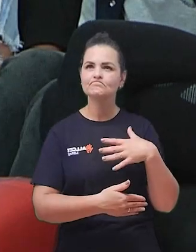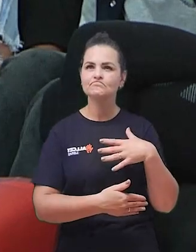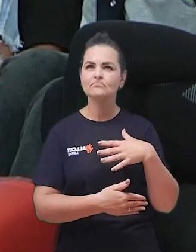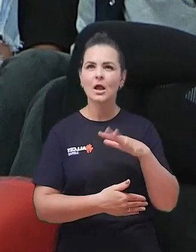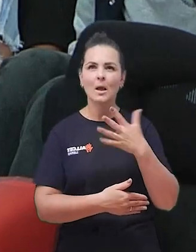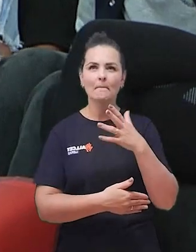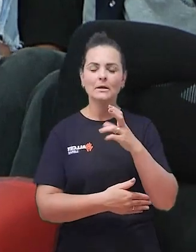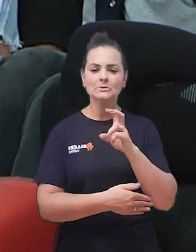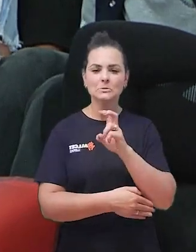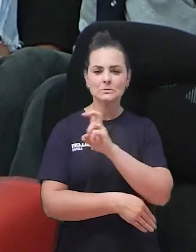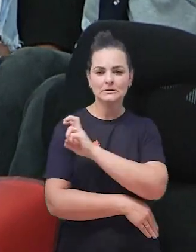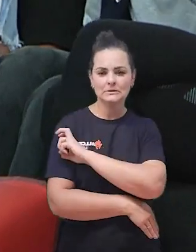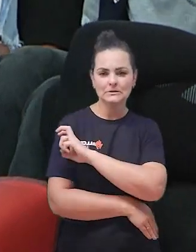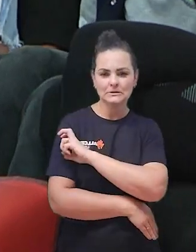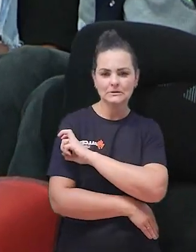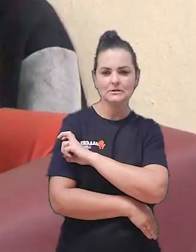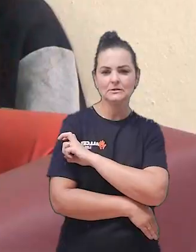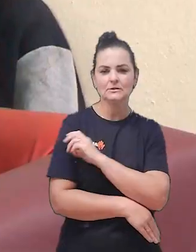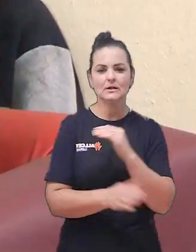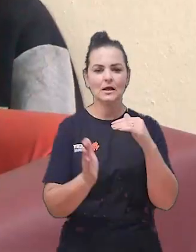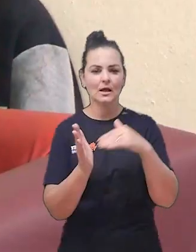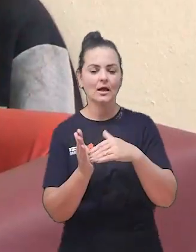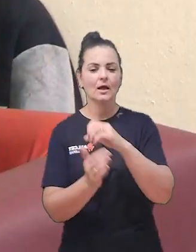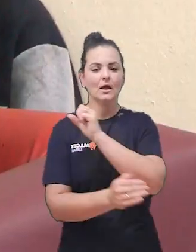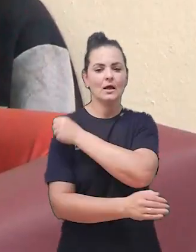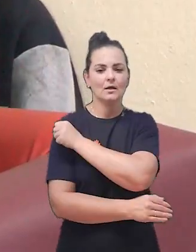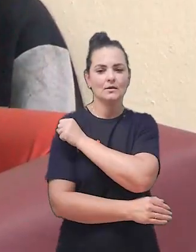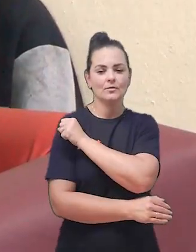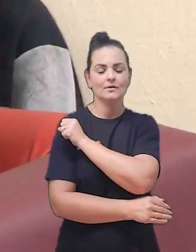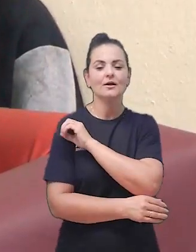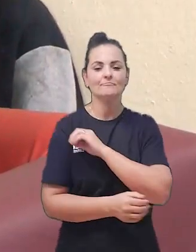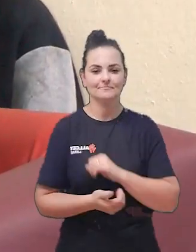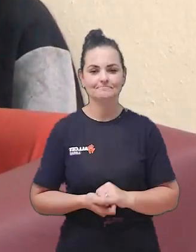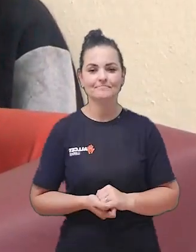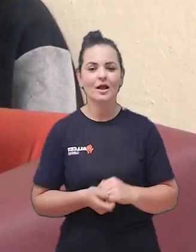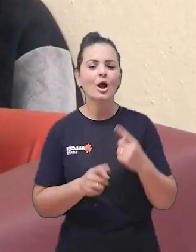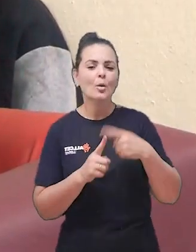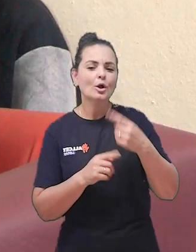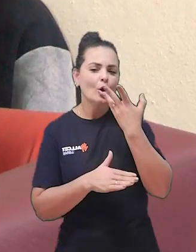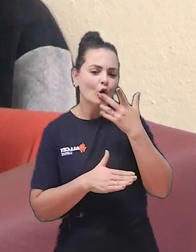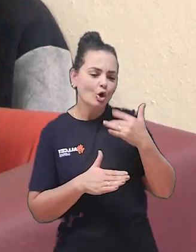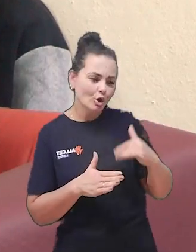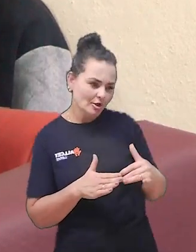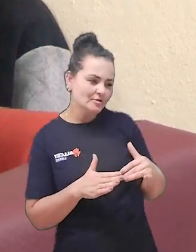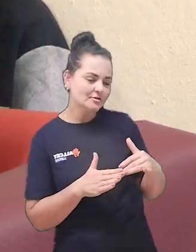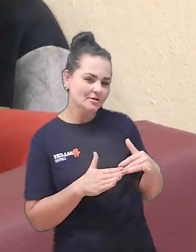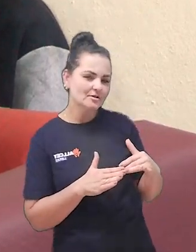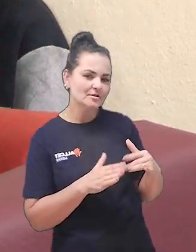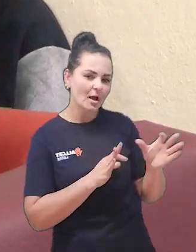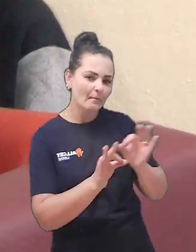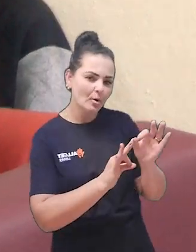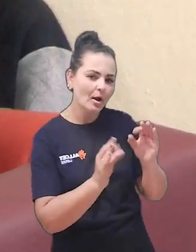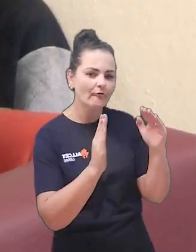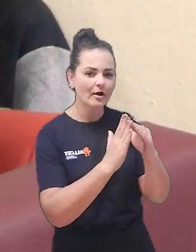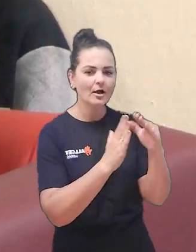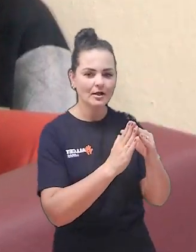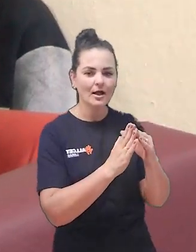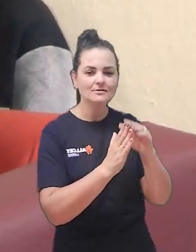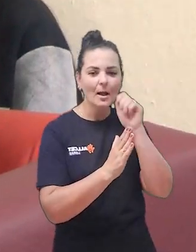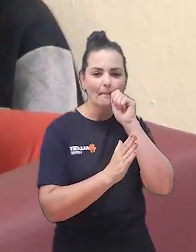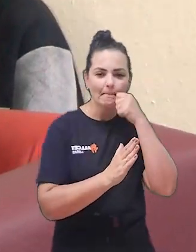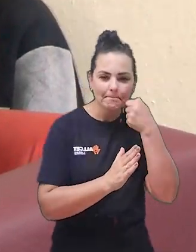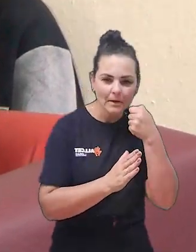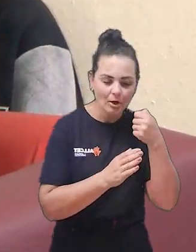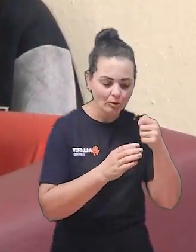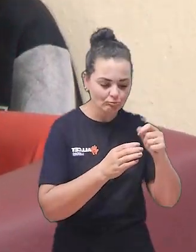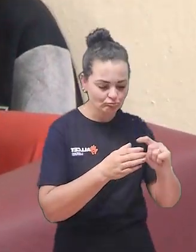da quinta série até a oitava. O primário, eu me lembro que o pessoal levava lanche de casa, né? E por isso aquelas fatias de